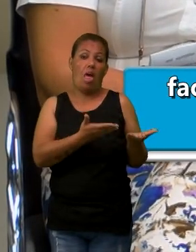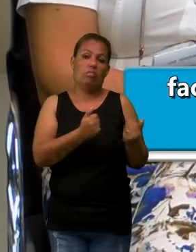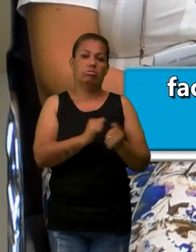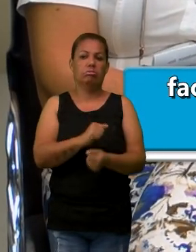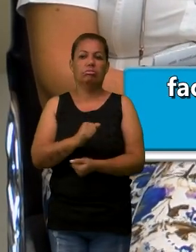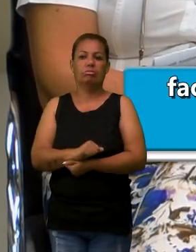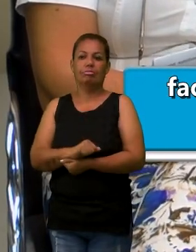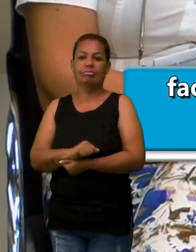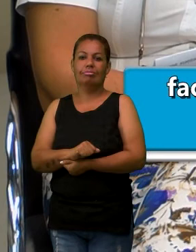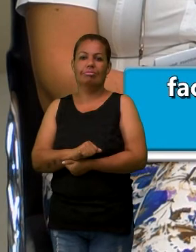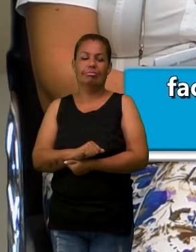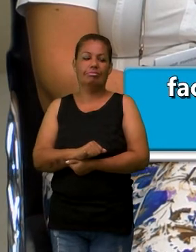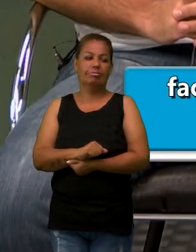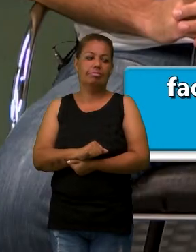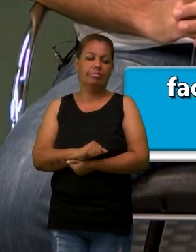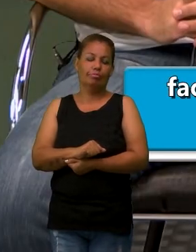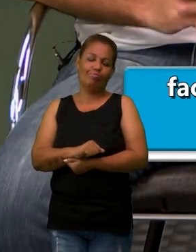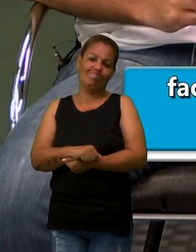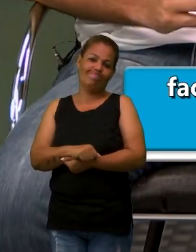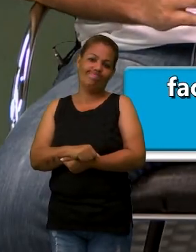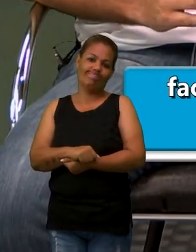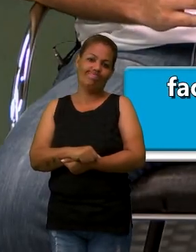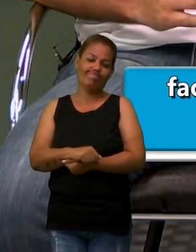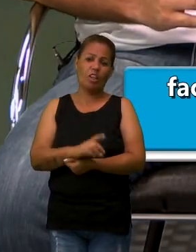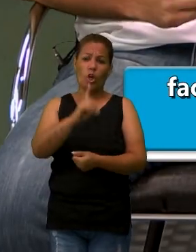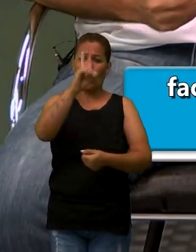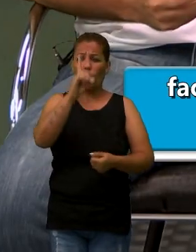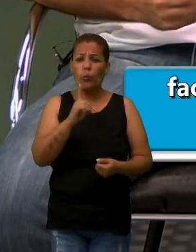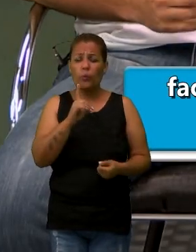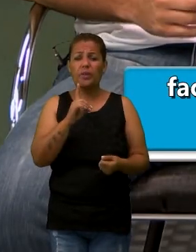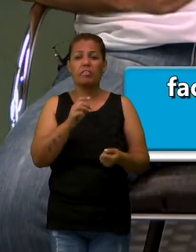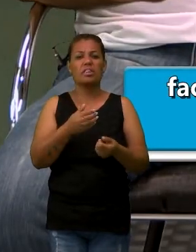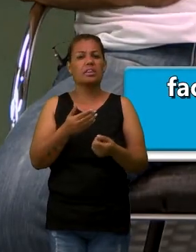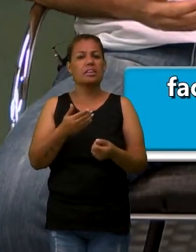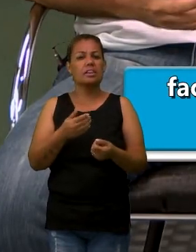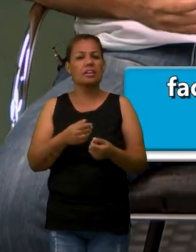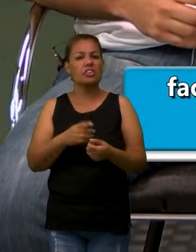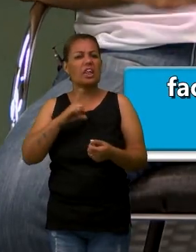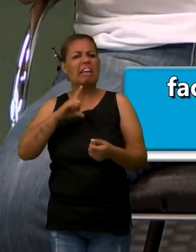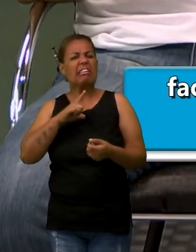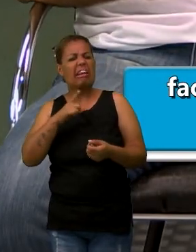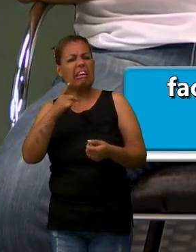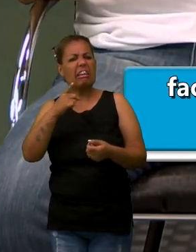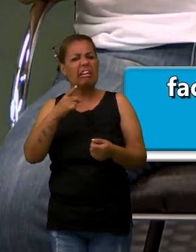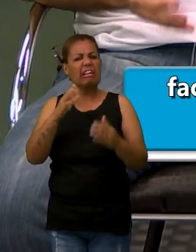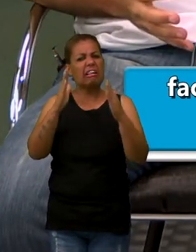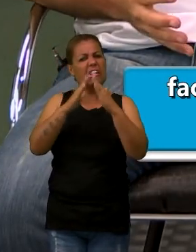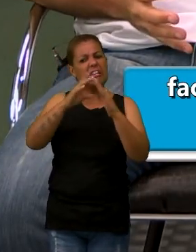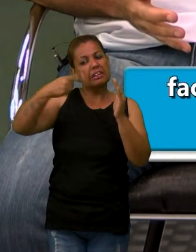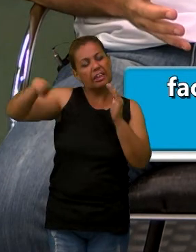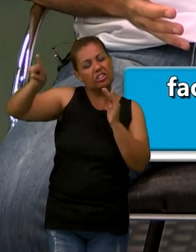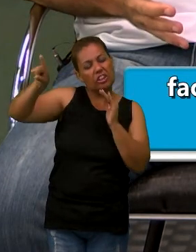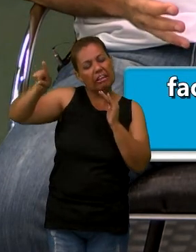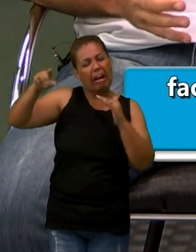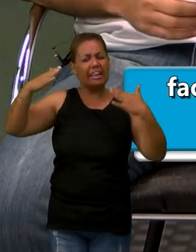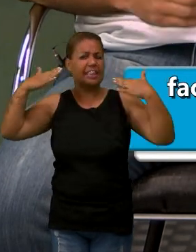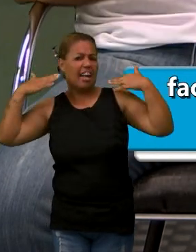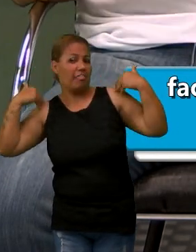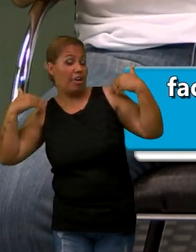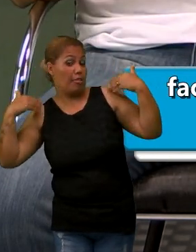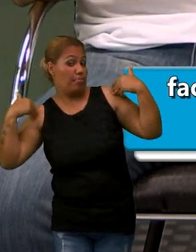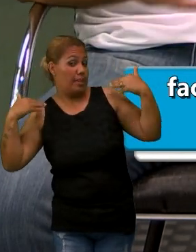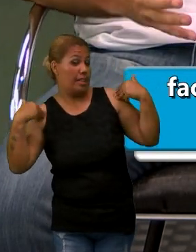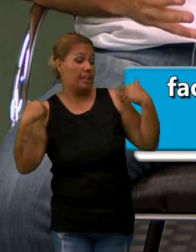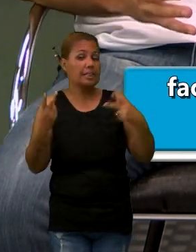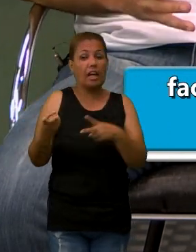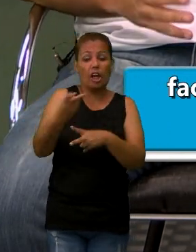de ter como falência ele tem que sair de casa então sim saia de casa né